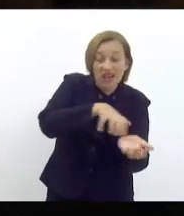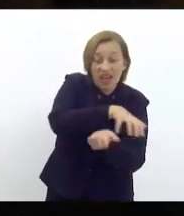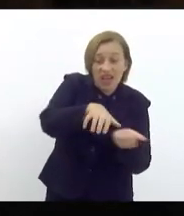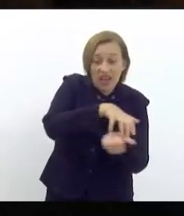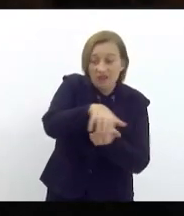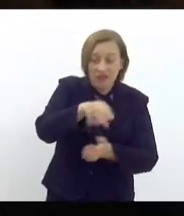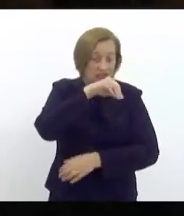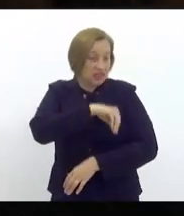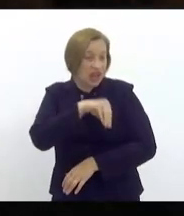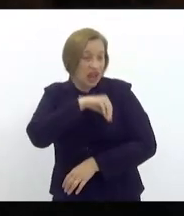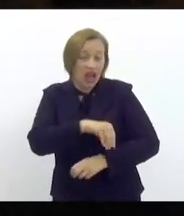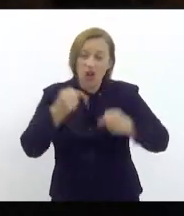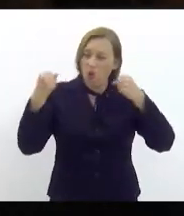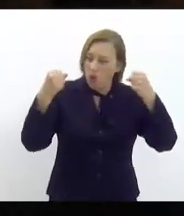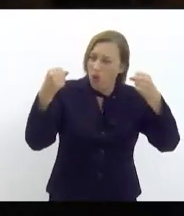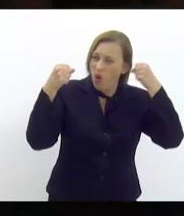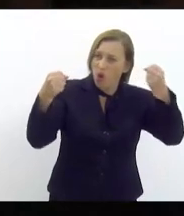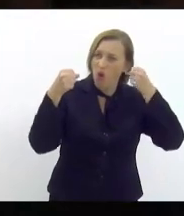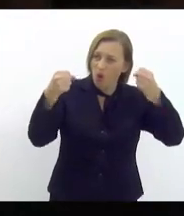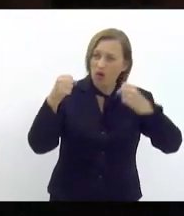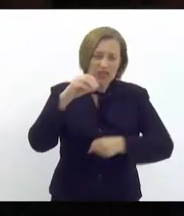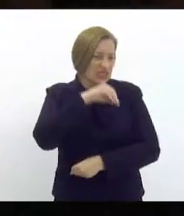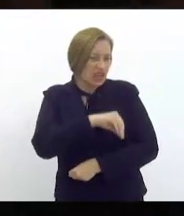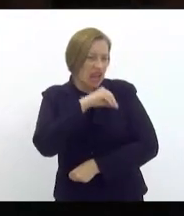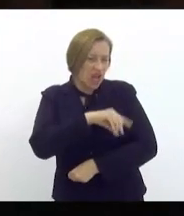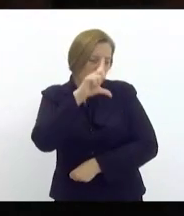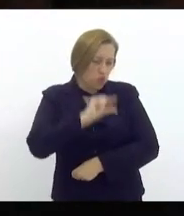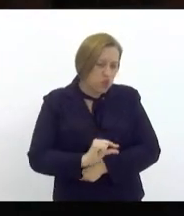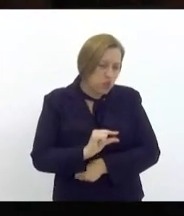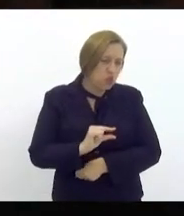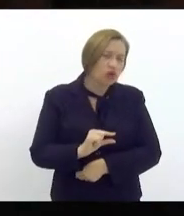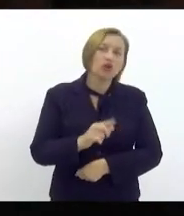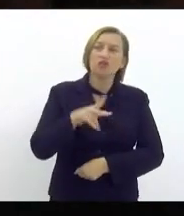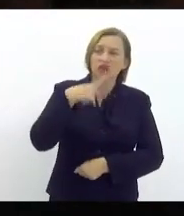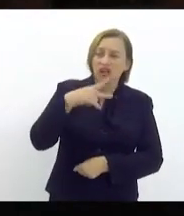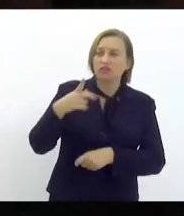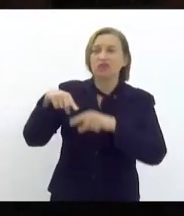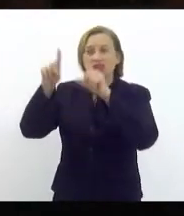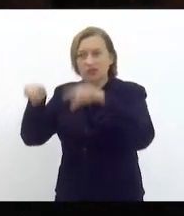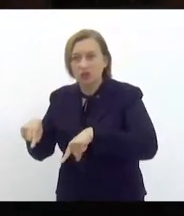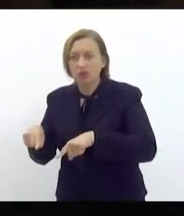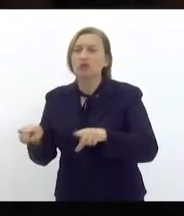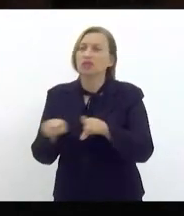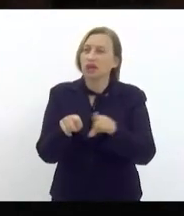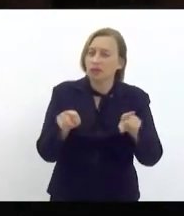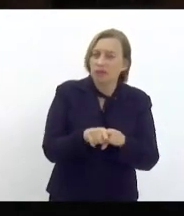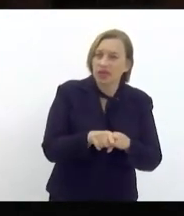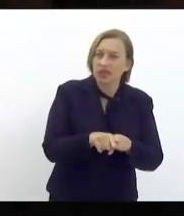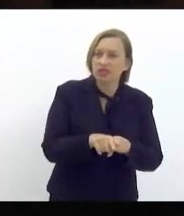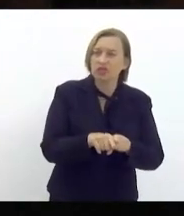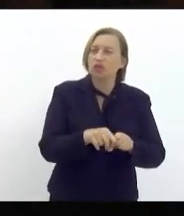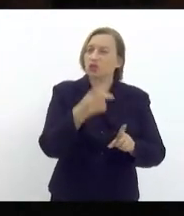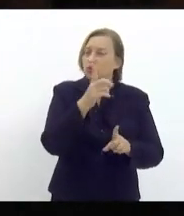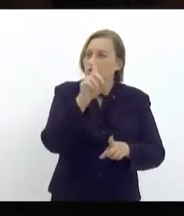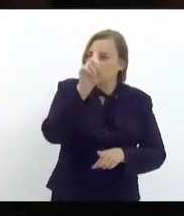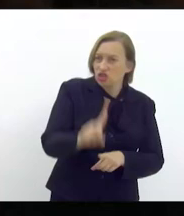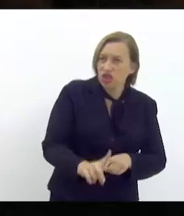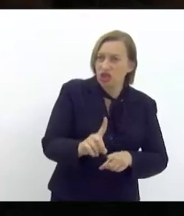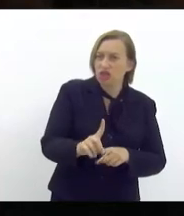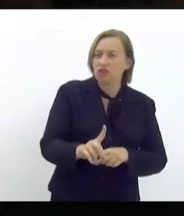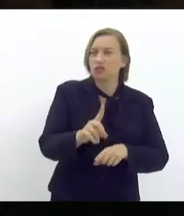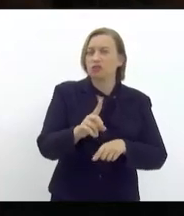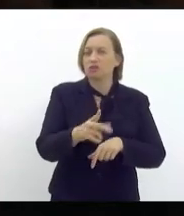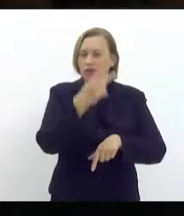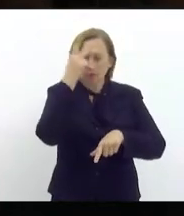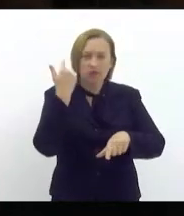professores é um dos mais baixos salários seja quando falamos de servidores seja quando falamos das garantias de direitos trabalhistas para